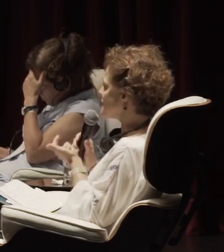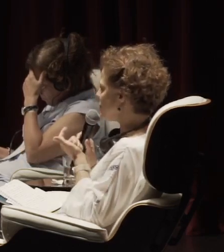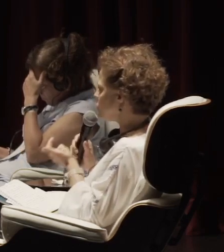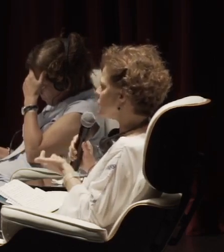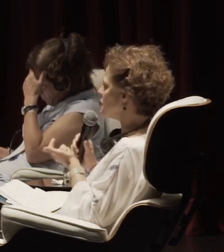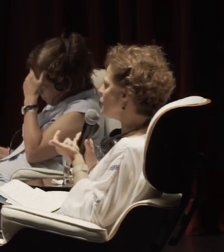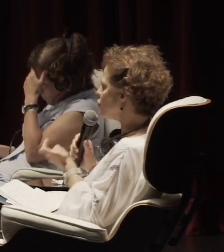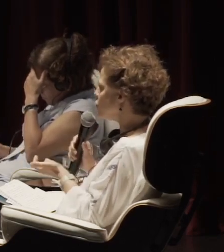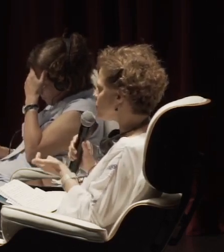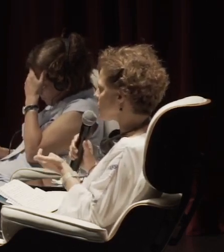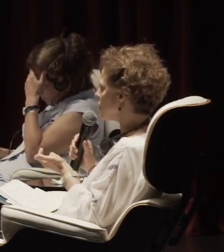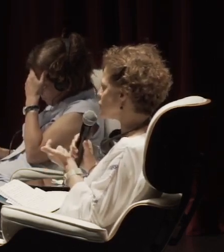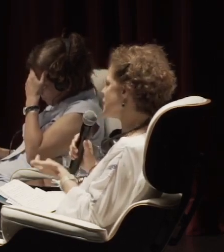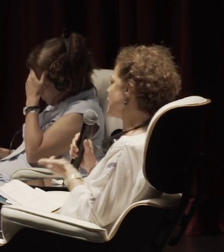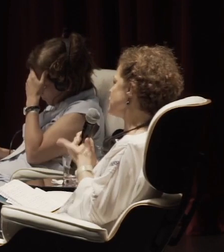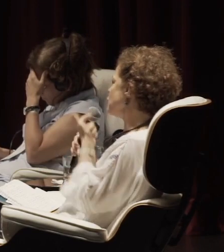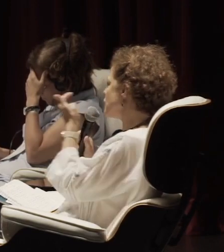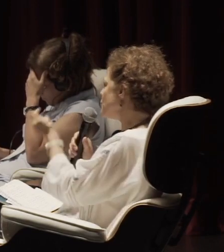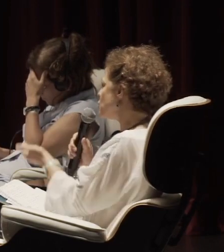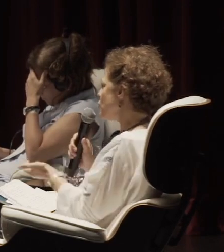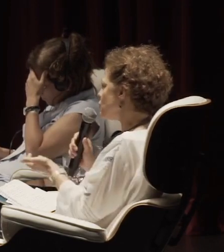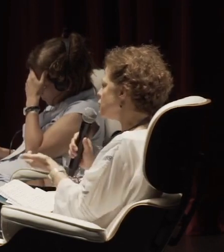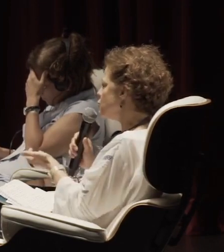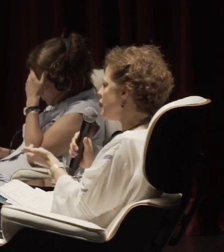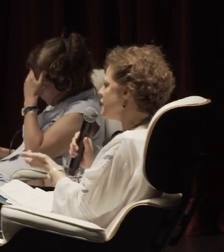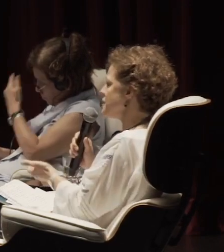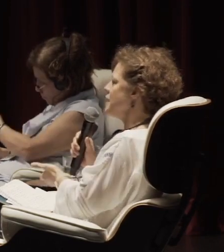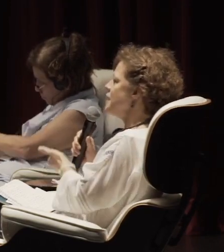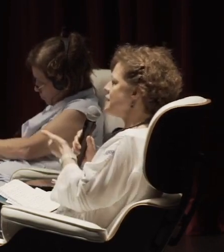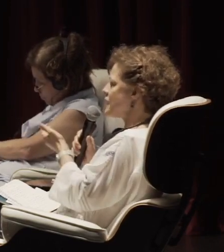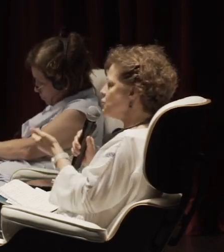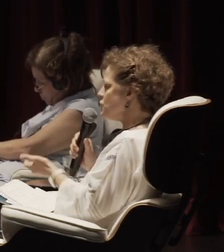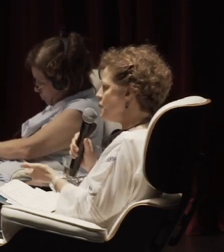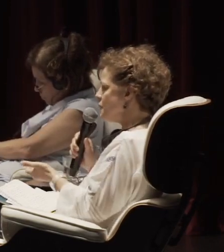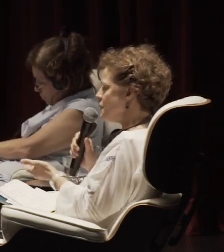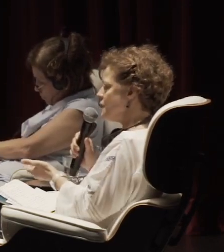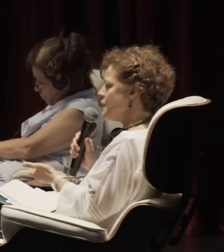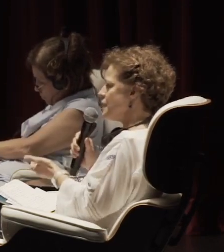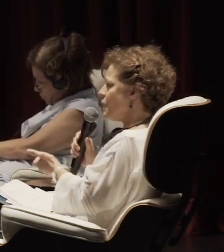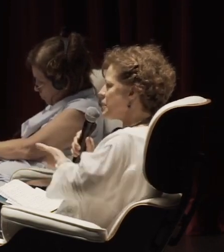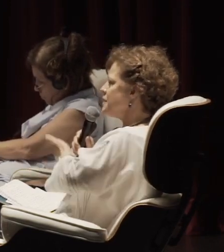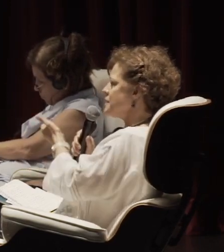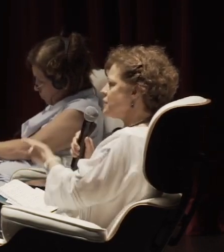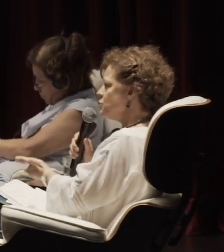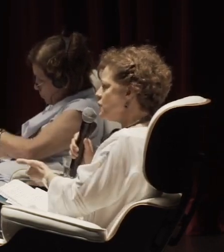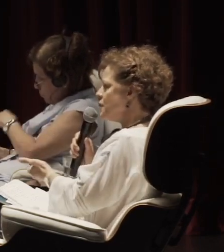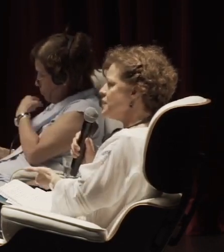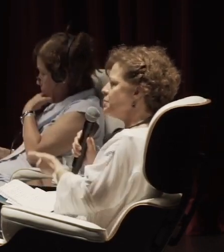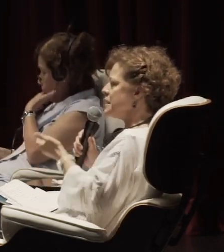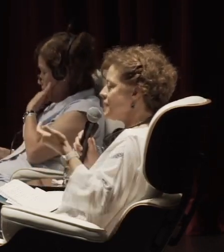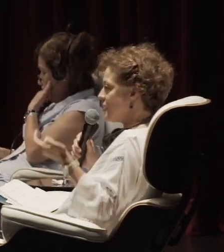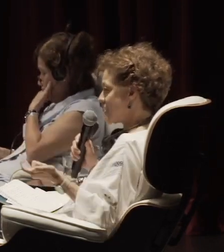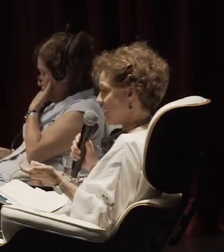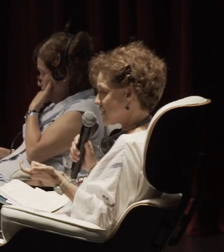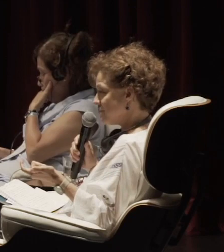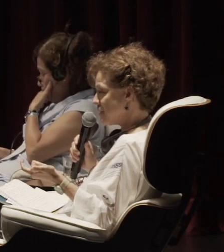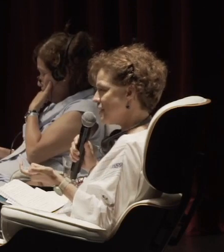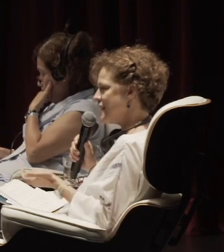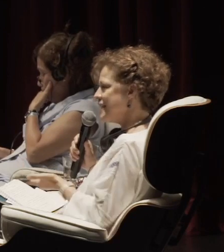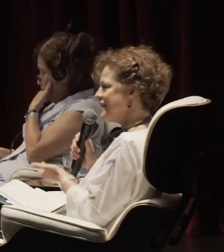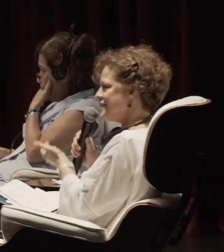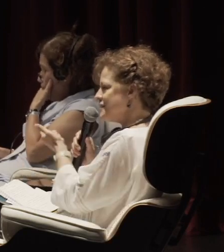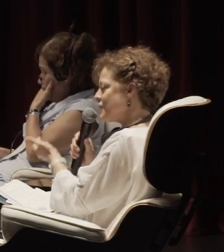tarefas básicas que as crianças pequenas fazem na relação com o mundo e com a cultura é traduzir, aprender a traduzir e aprender a